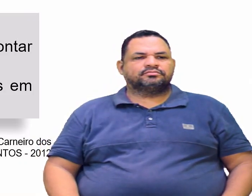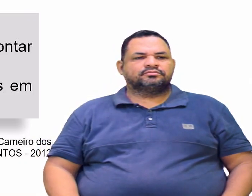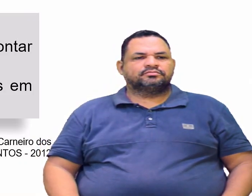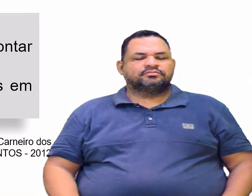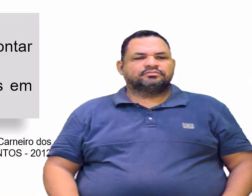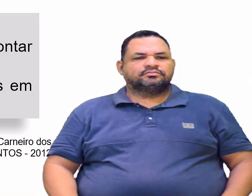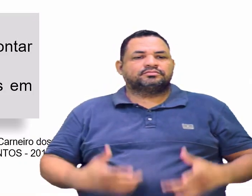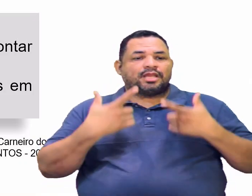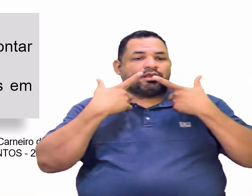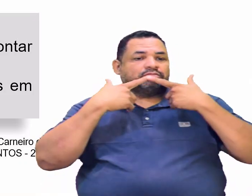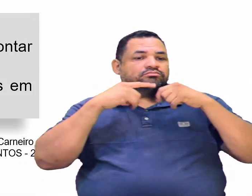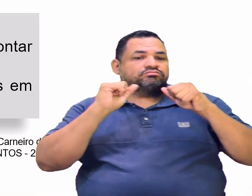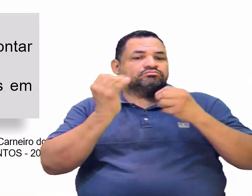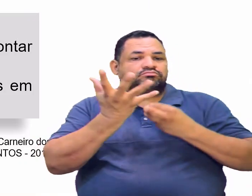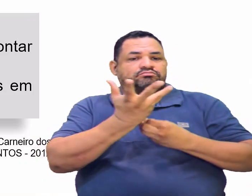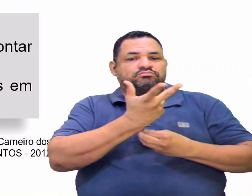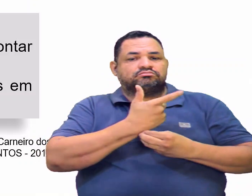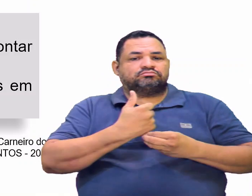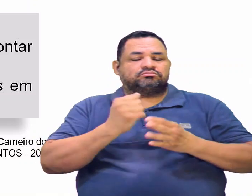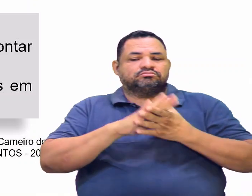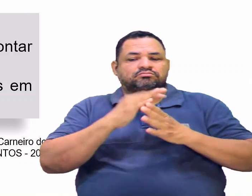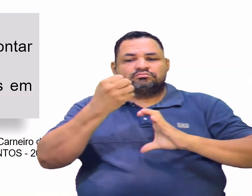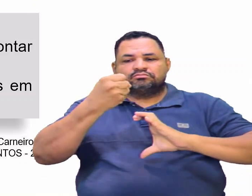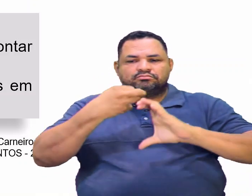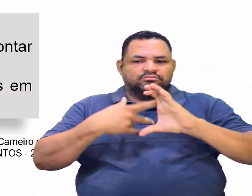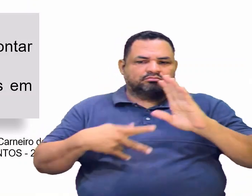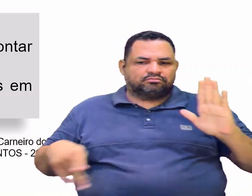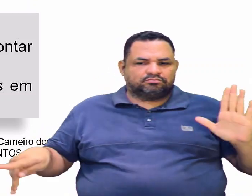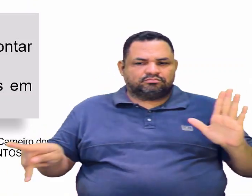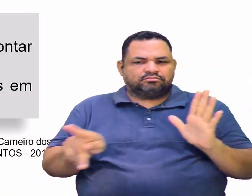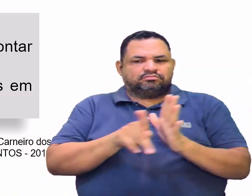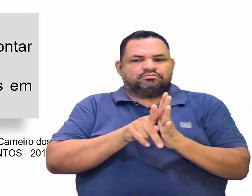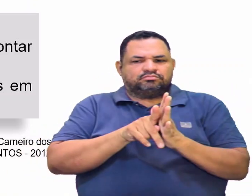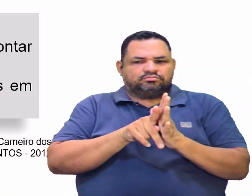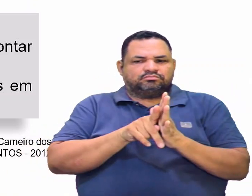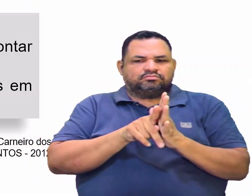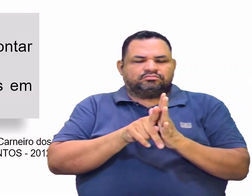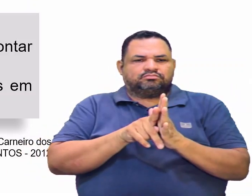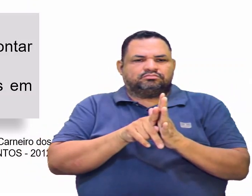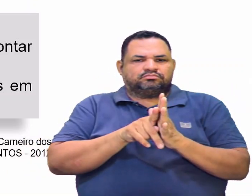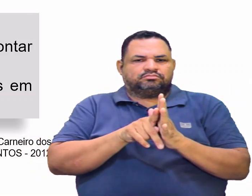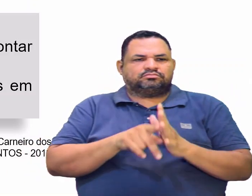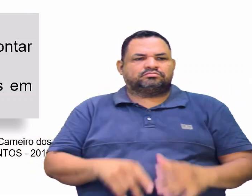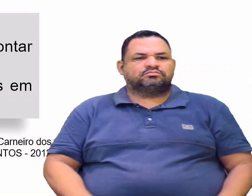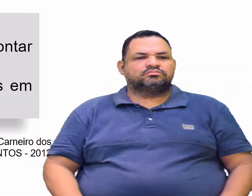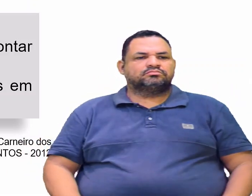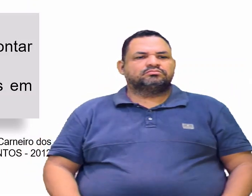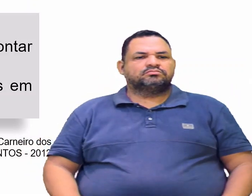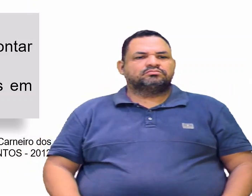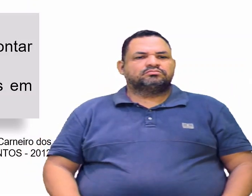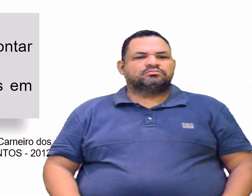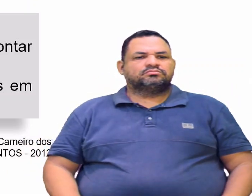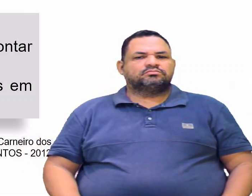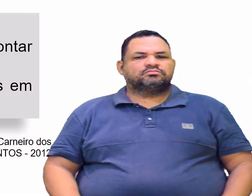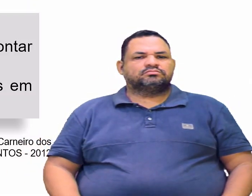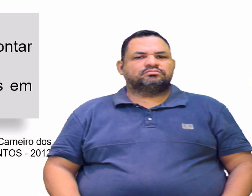O cinema é uma linguagem artística com características